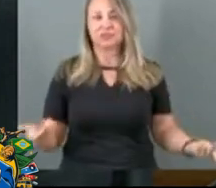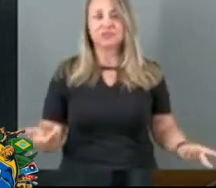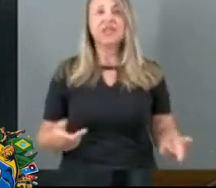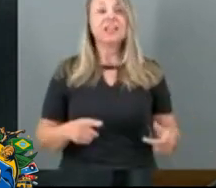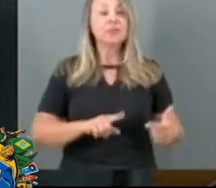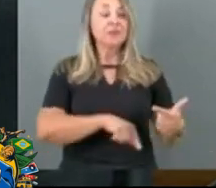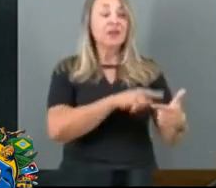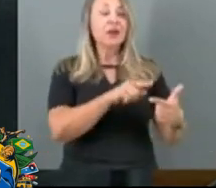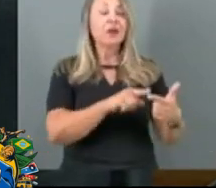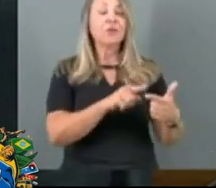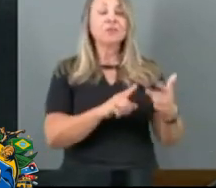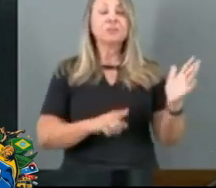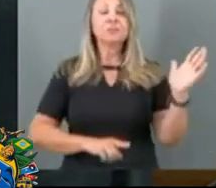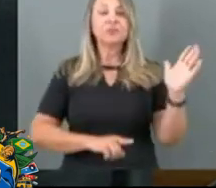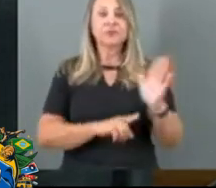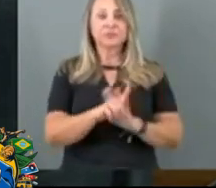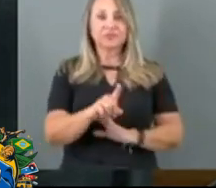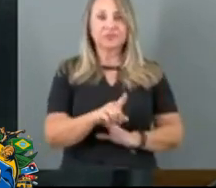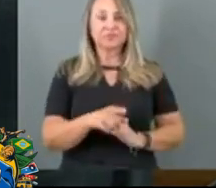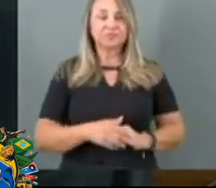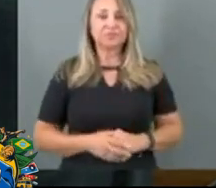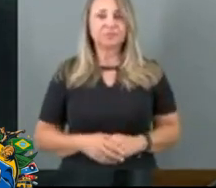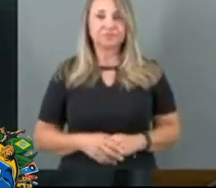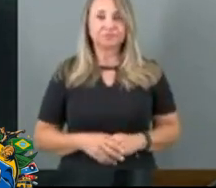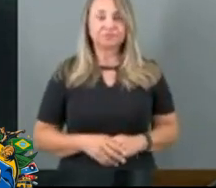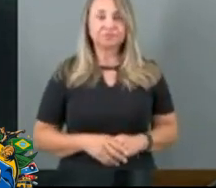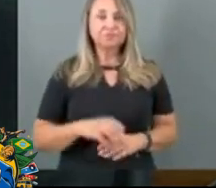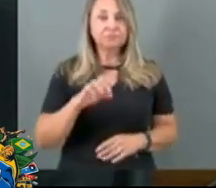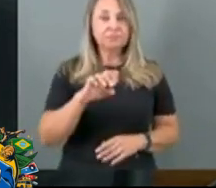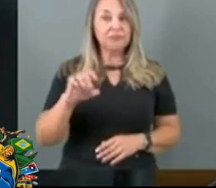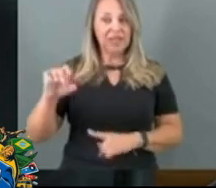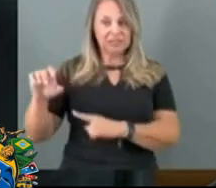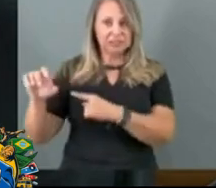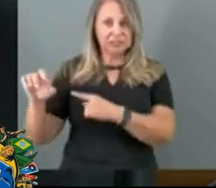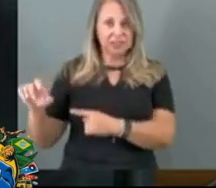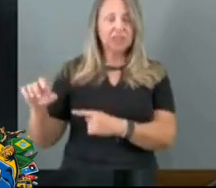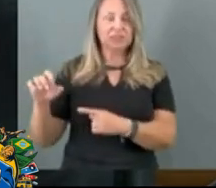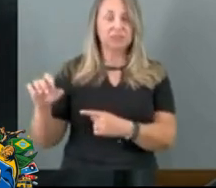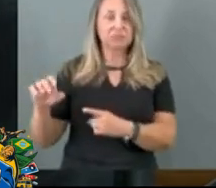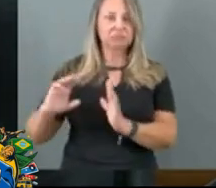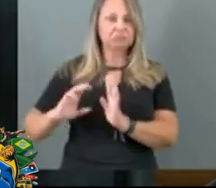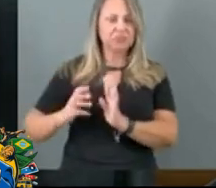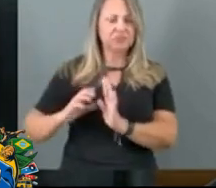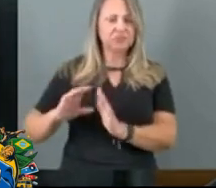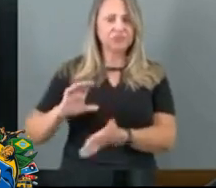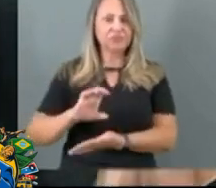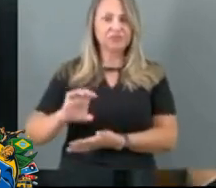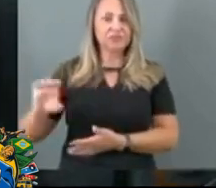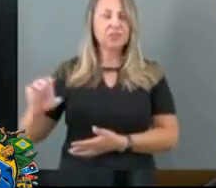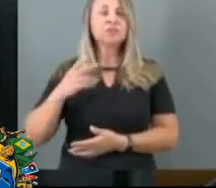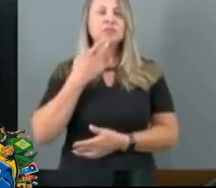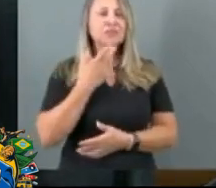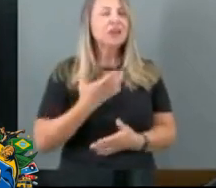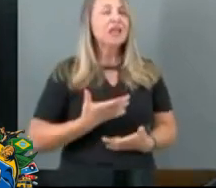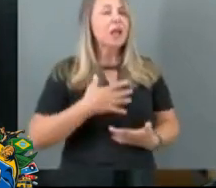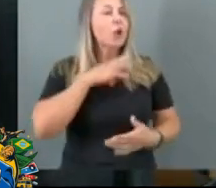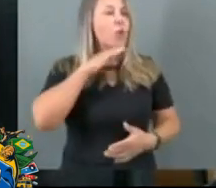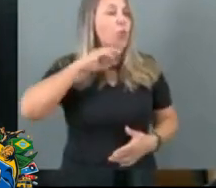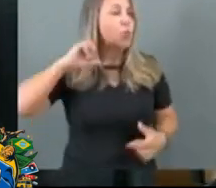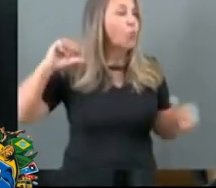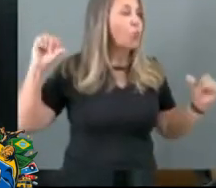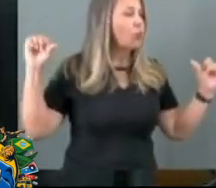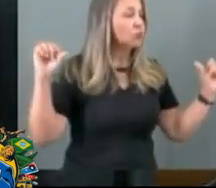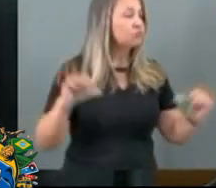pergunta vai lá. A esquerda, quando quer ser cruel, sabe ser cruel com